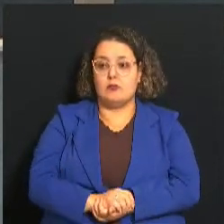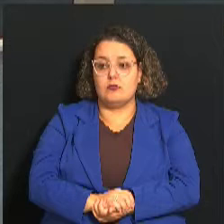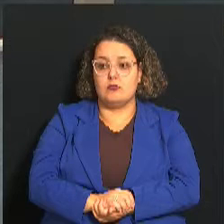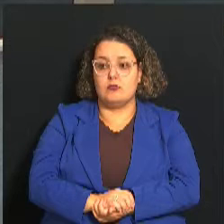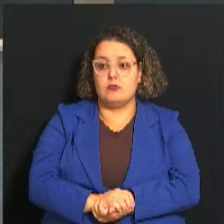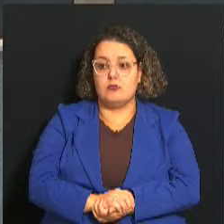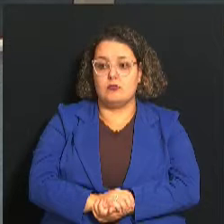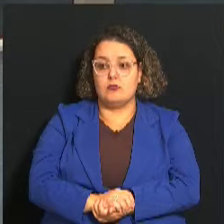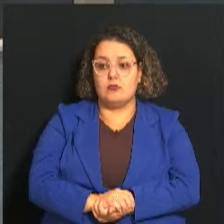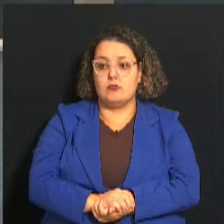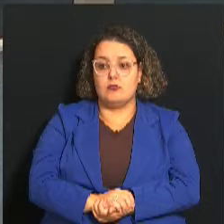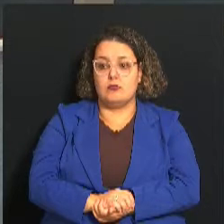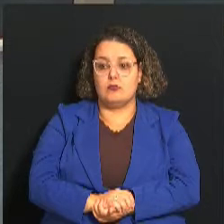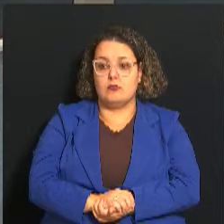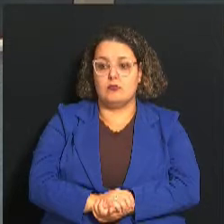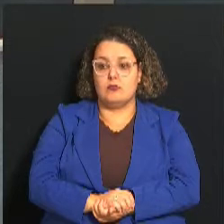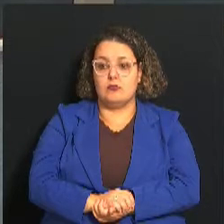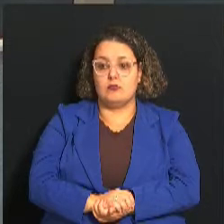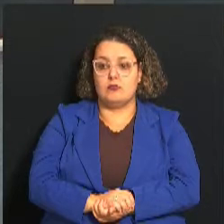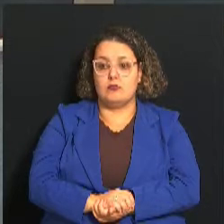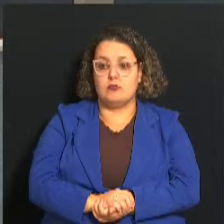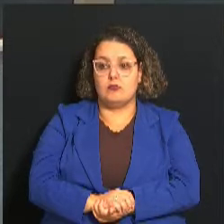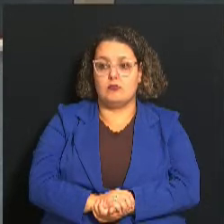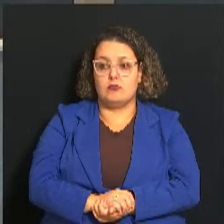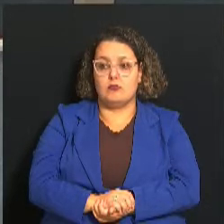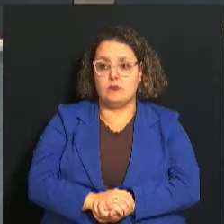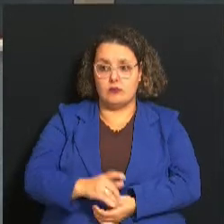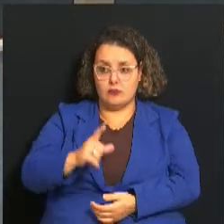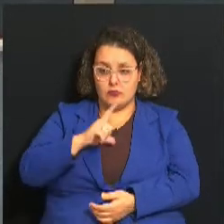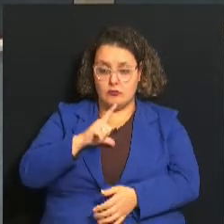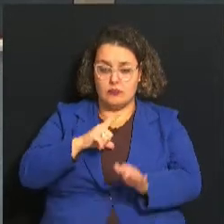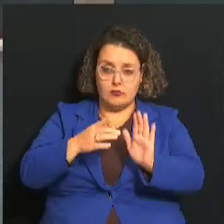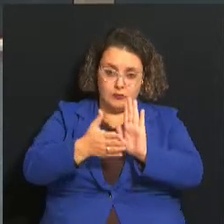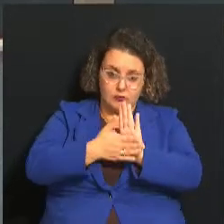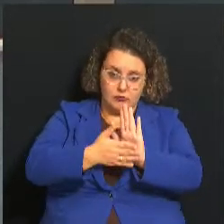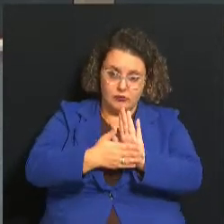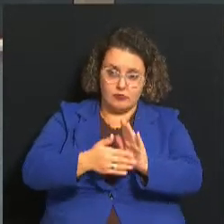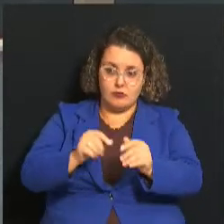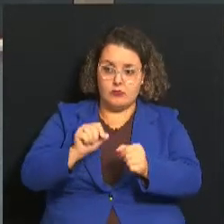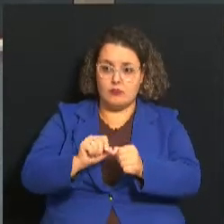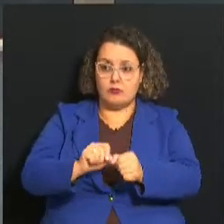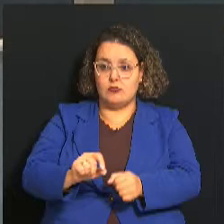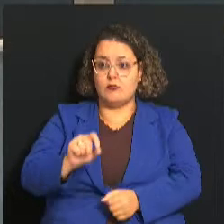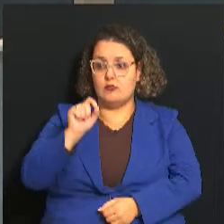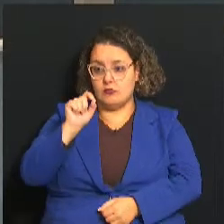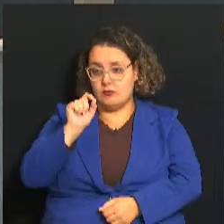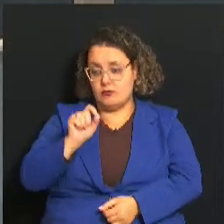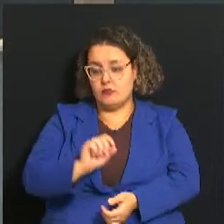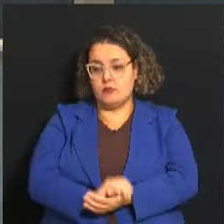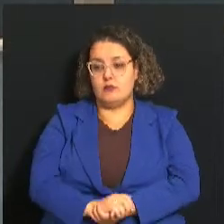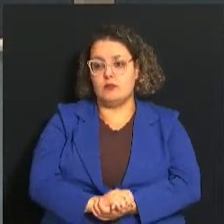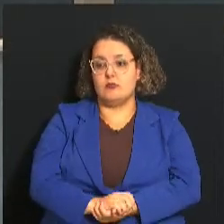Então, eu tenho uma proposta a fazer que seria mais ou menos o seguinte.